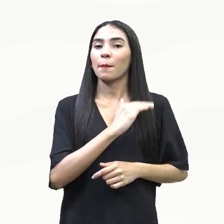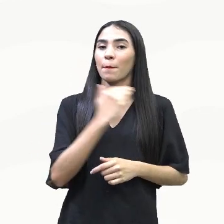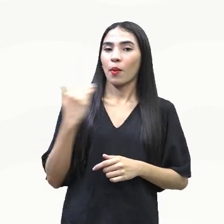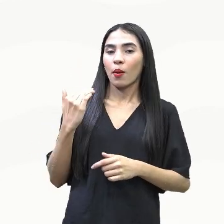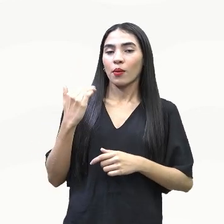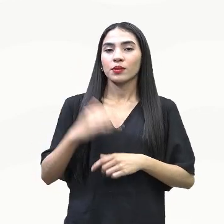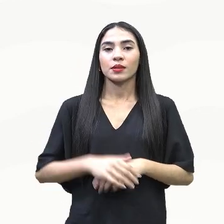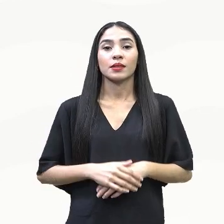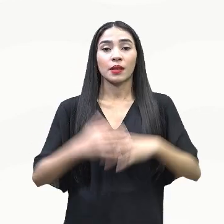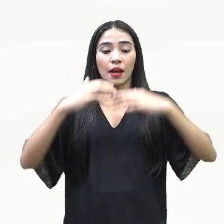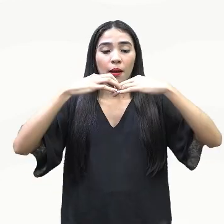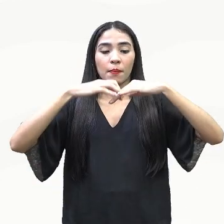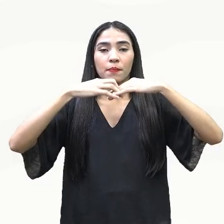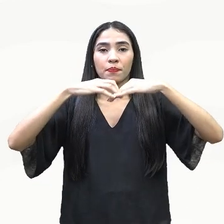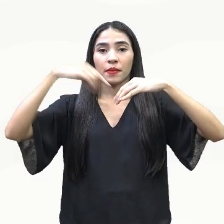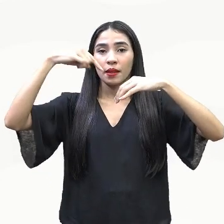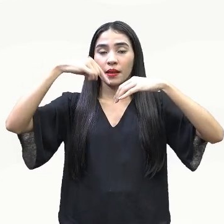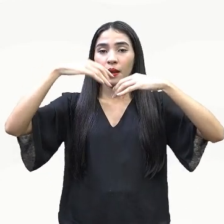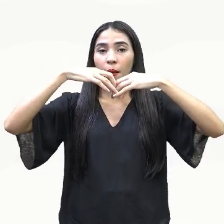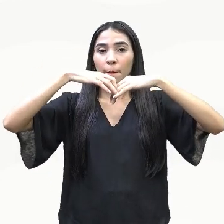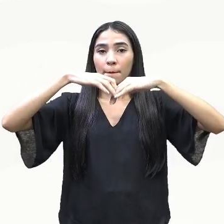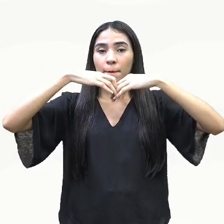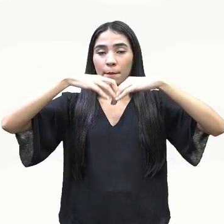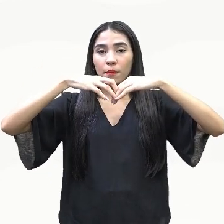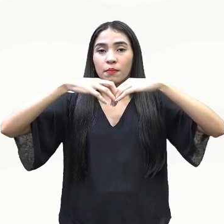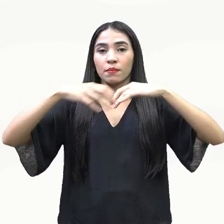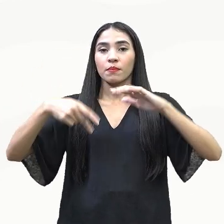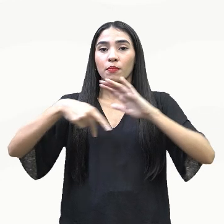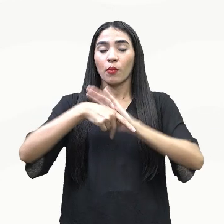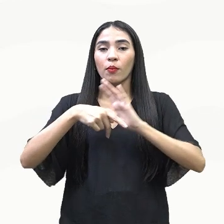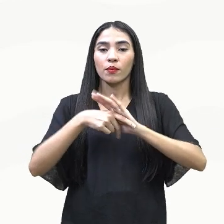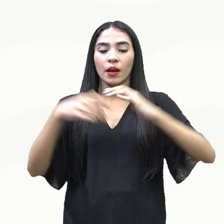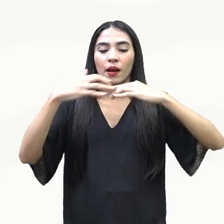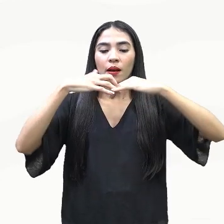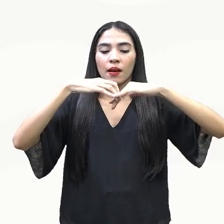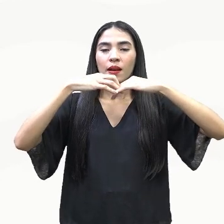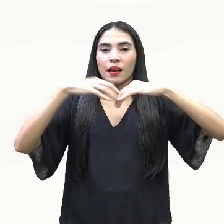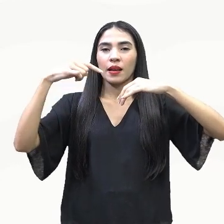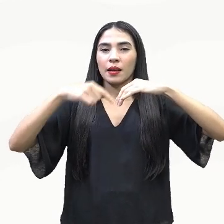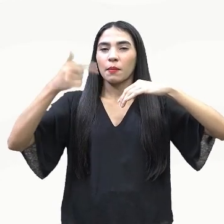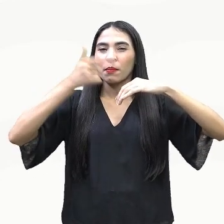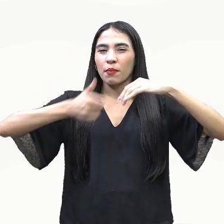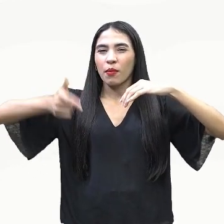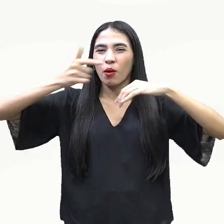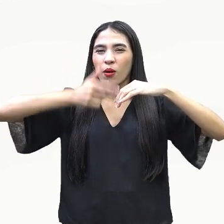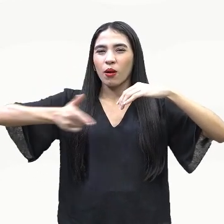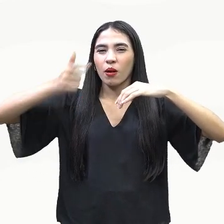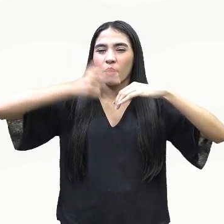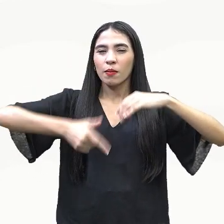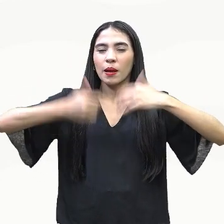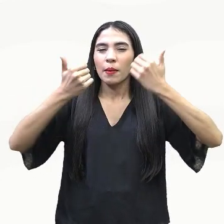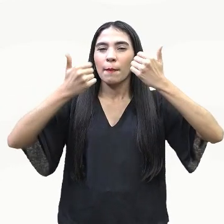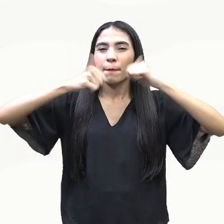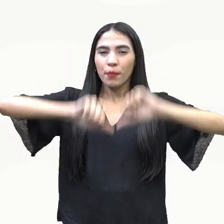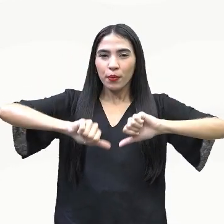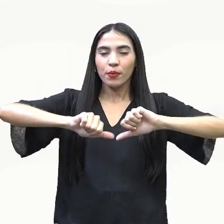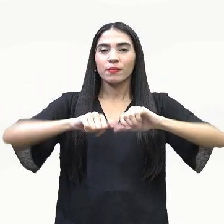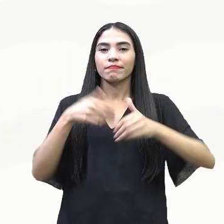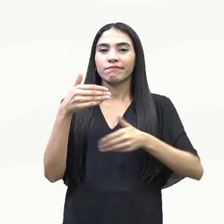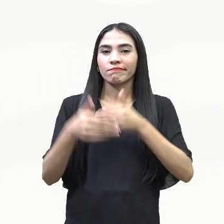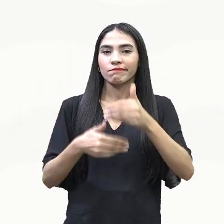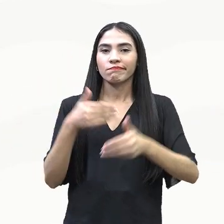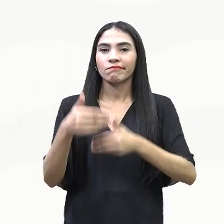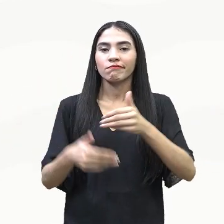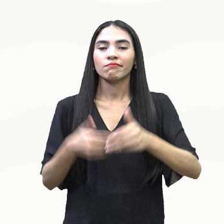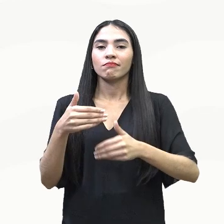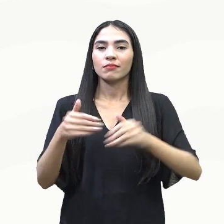área do cérebro, a princípio danificando o funcionamento e a longo prazo a